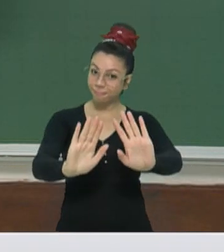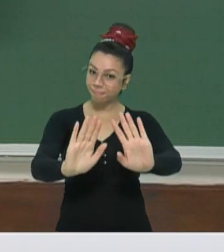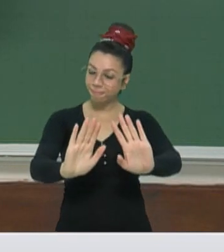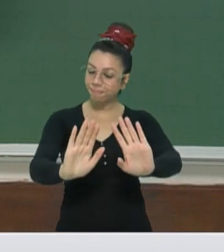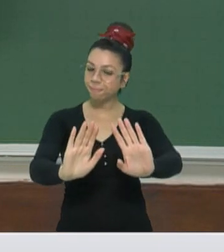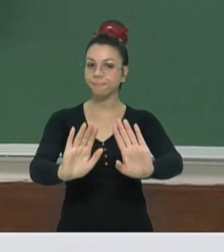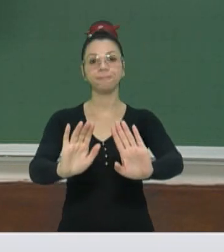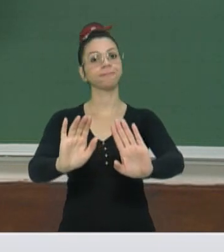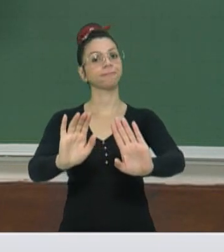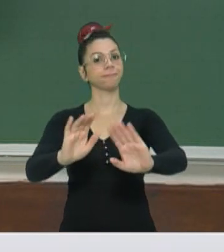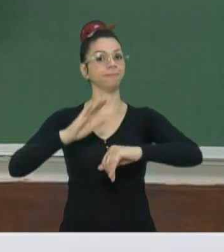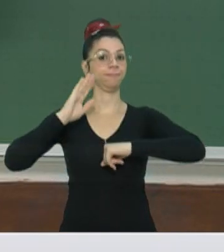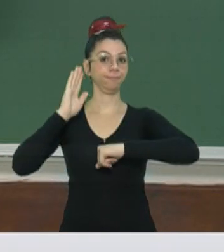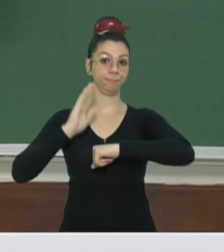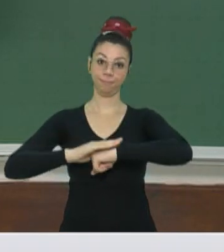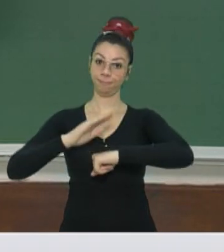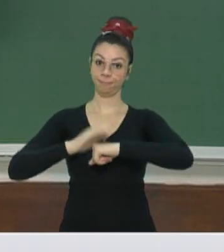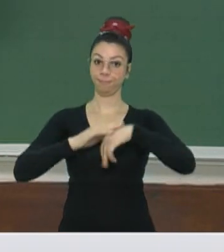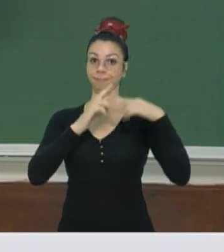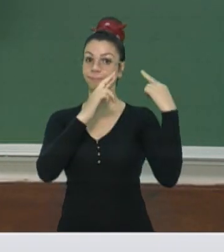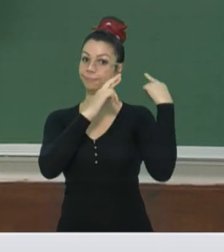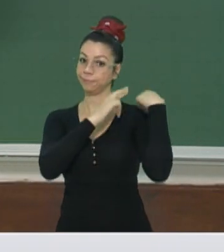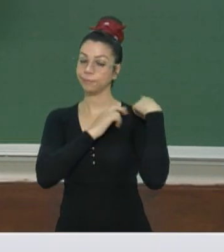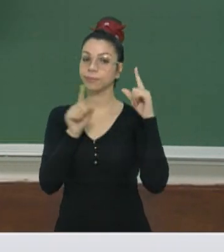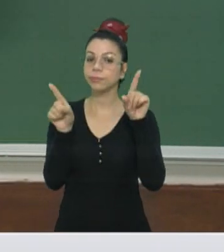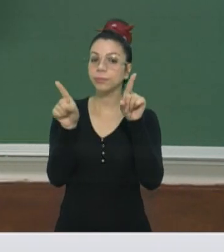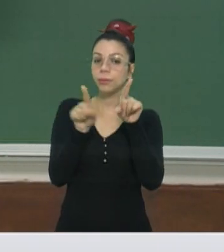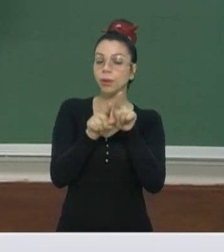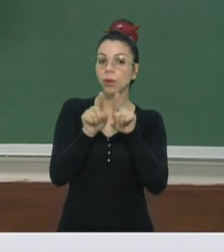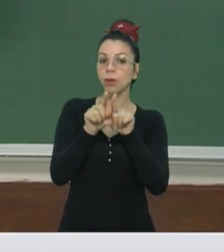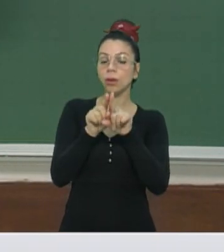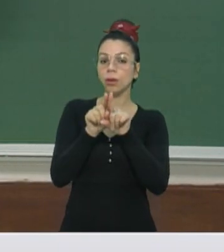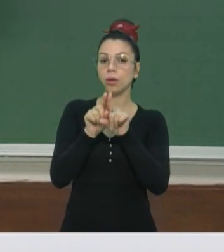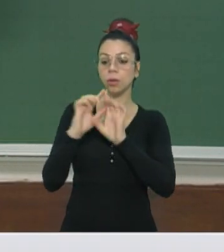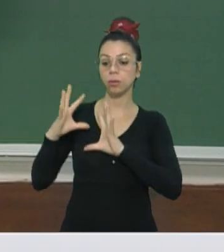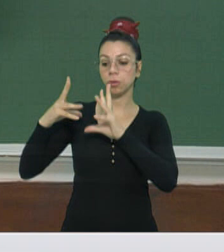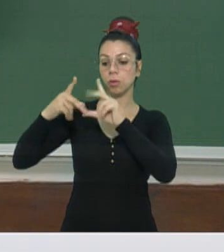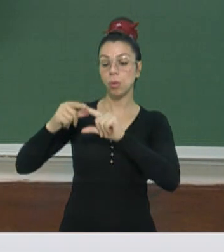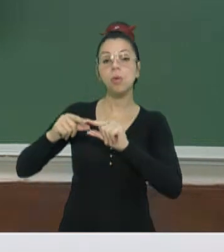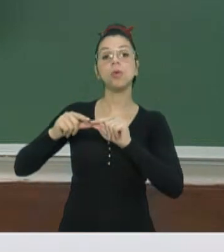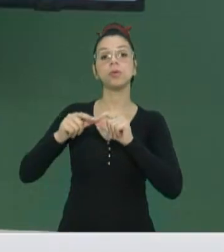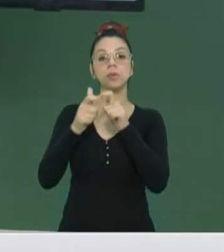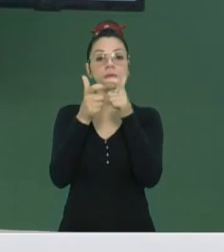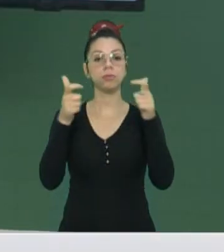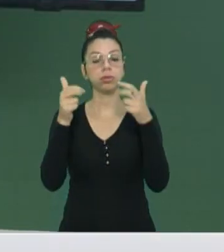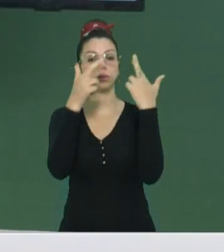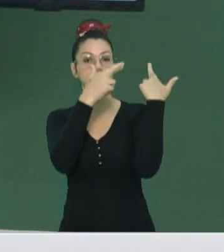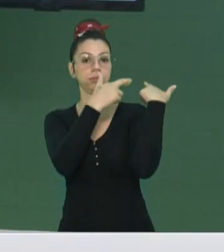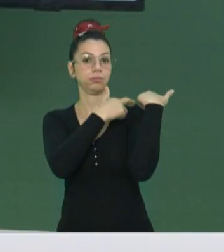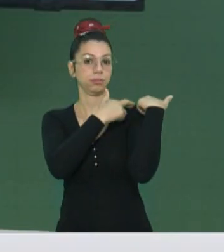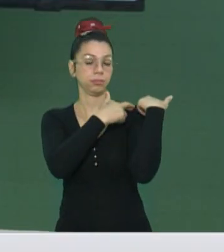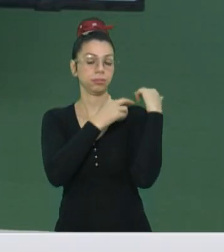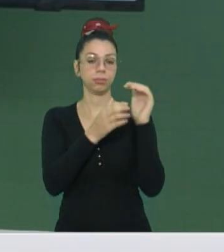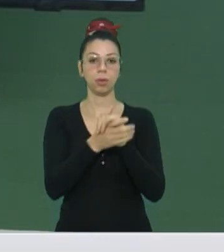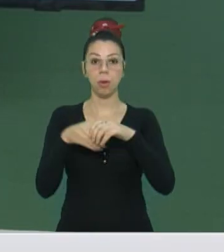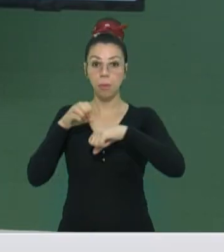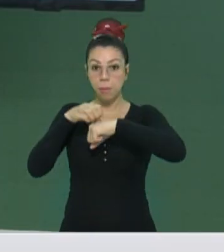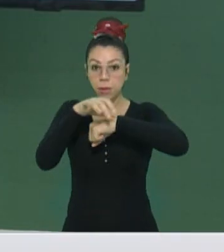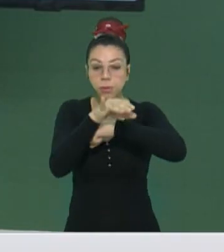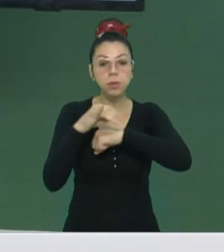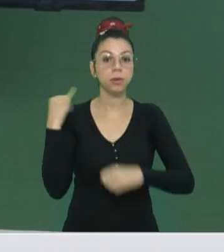Minha responsabilidade também. De todos nós aumentou. E aí tem algumas orientações, ó, recomendações